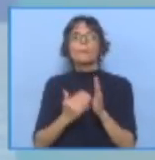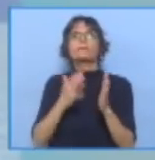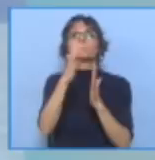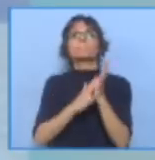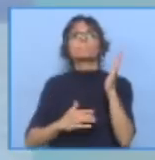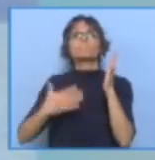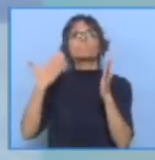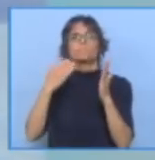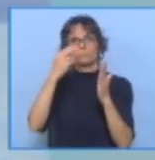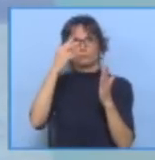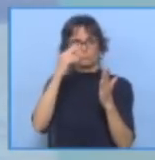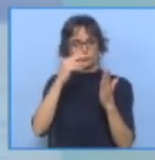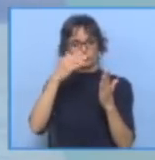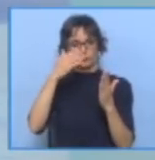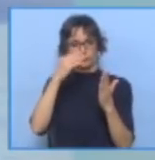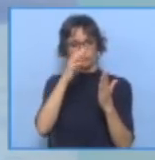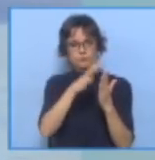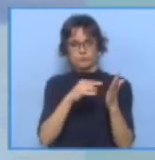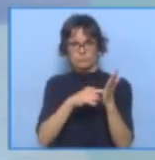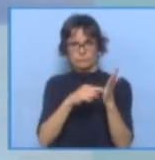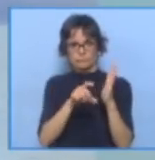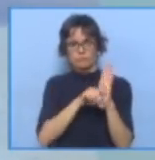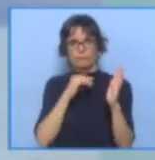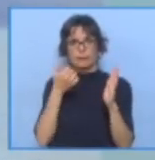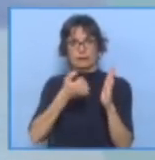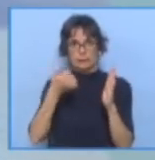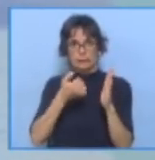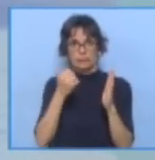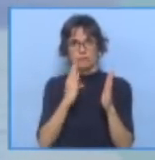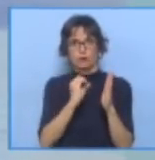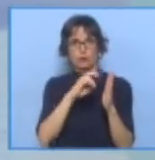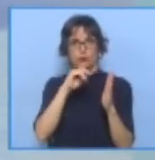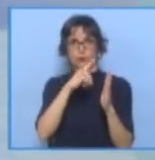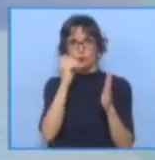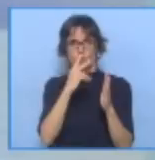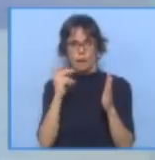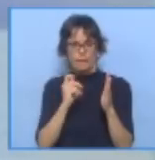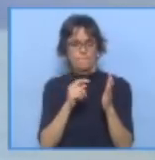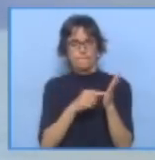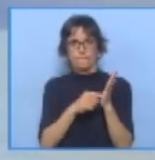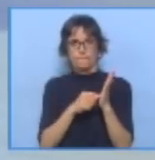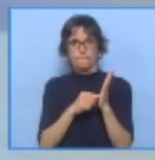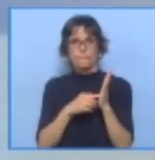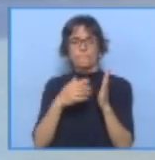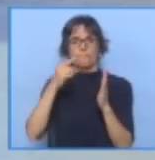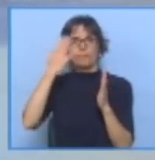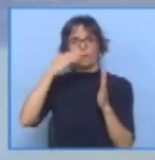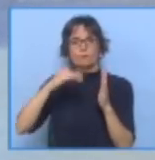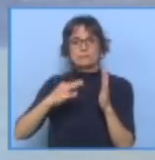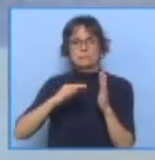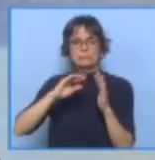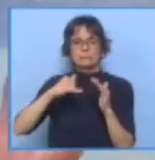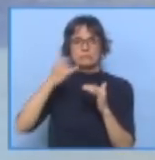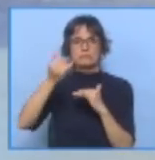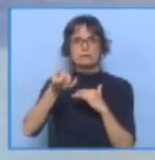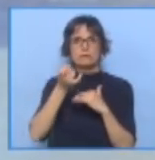primeira leitura, capítulo 5 de Josué. No dia seguinte à Páscoa comeram os frutos da terra.